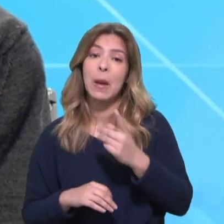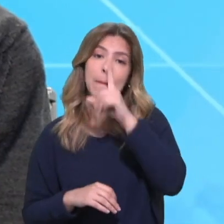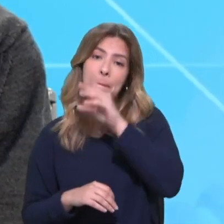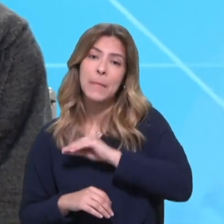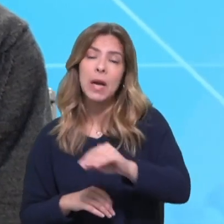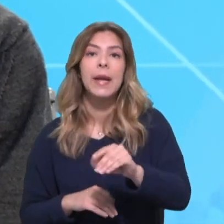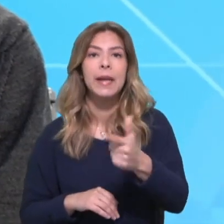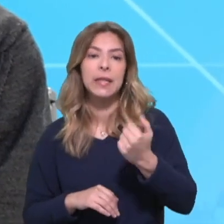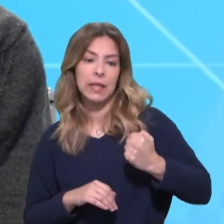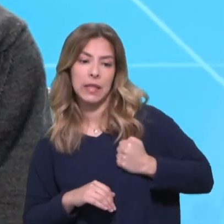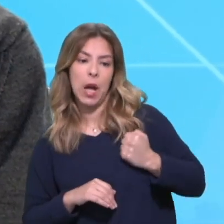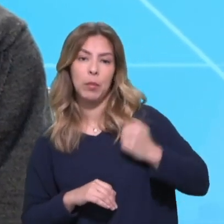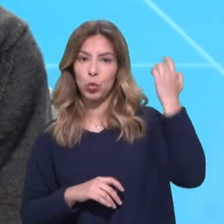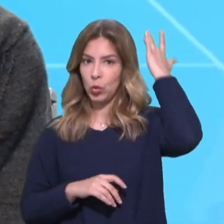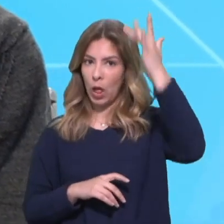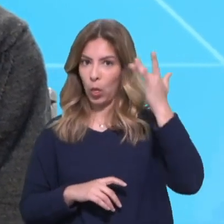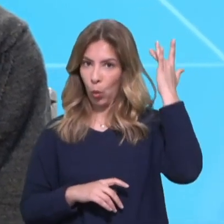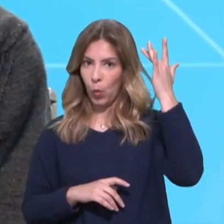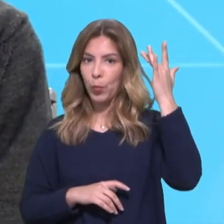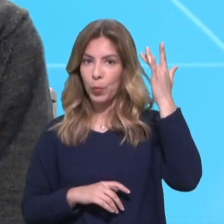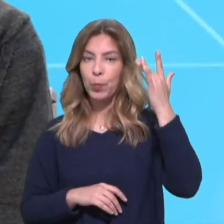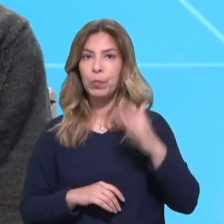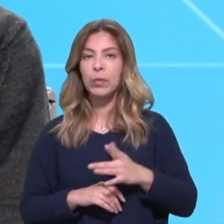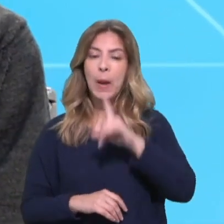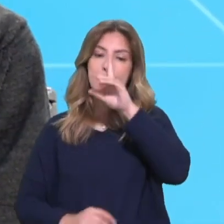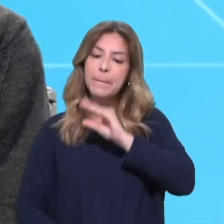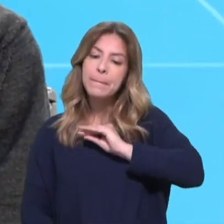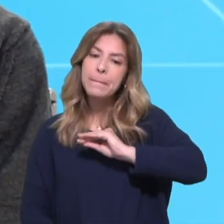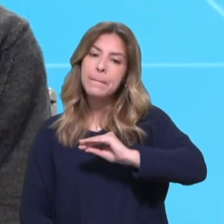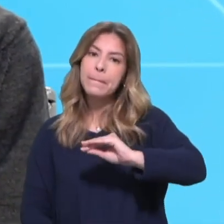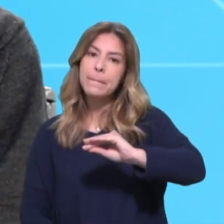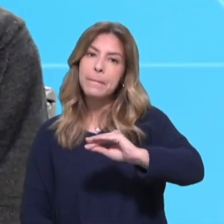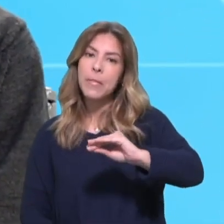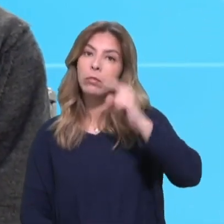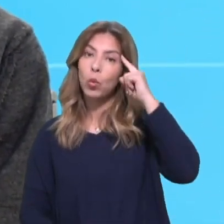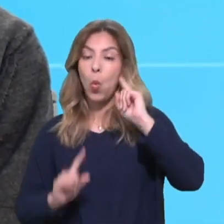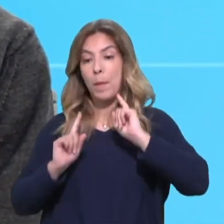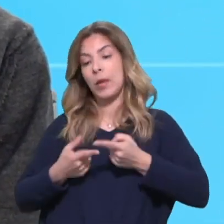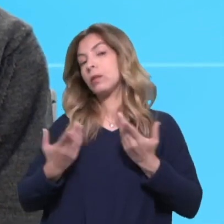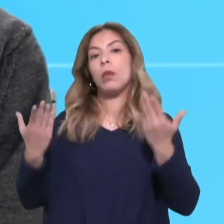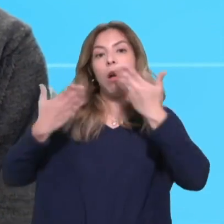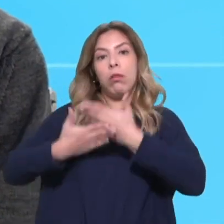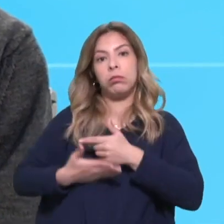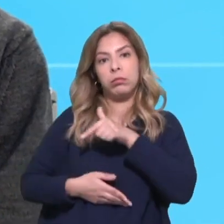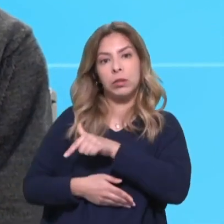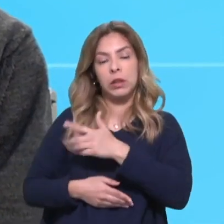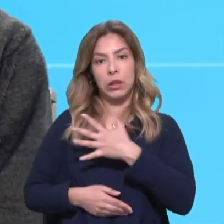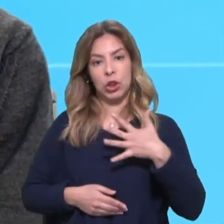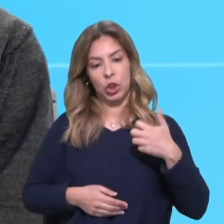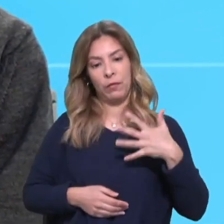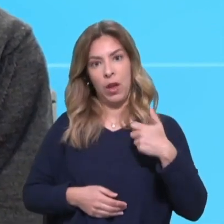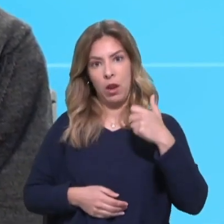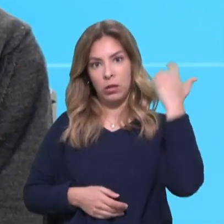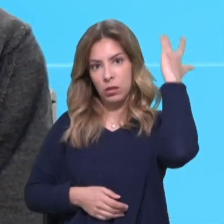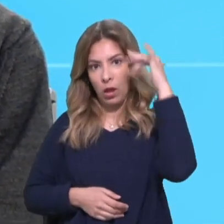Santo. Um silêncio que começa a partir da celebração da Paixão do Senhor, em Sexta-feira Santa,